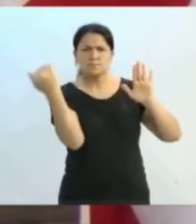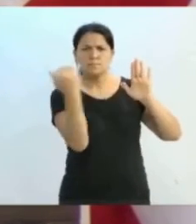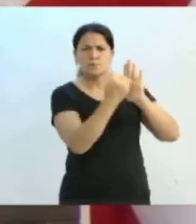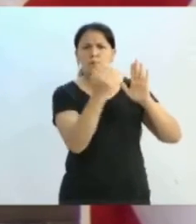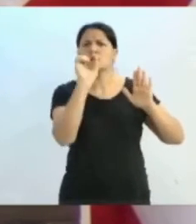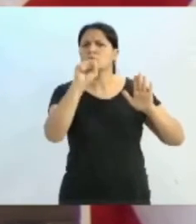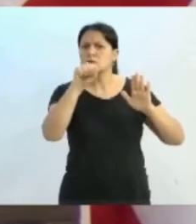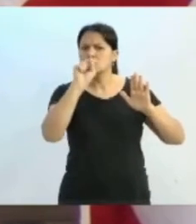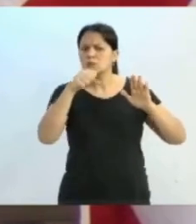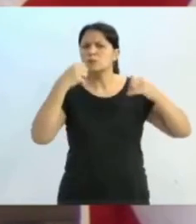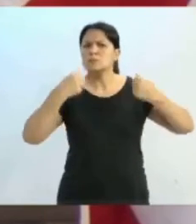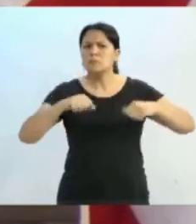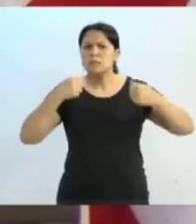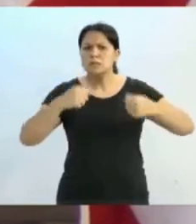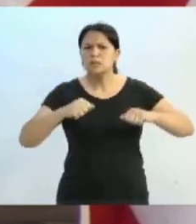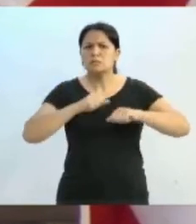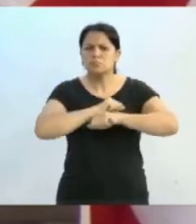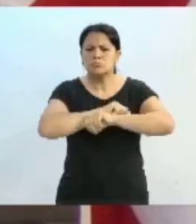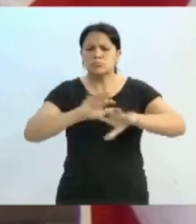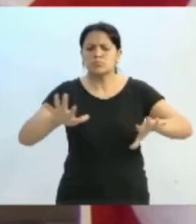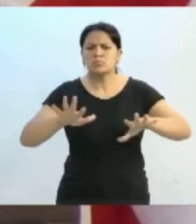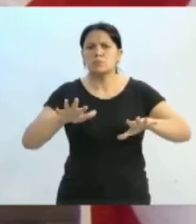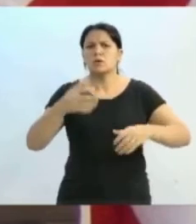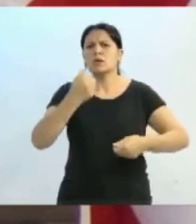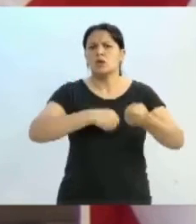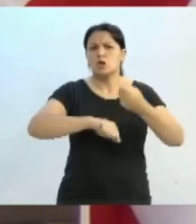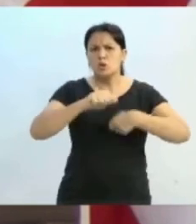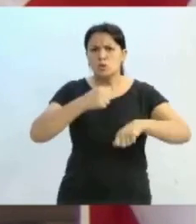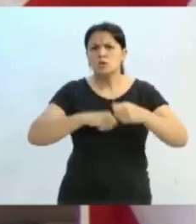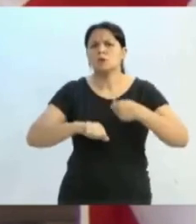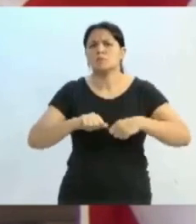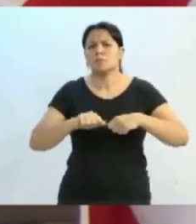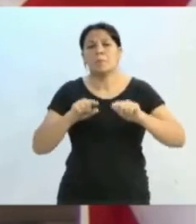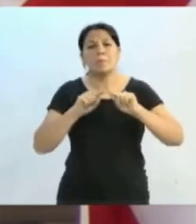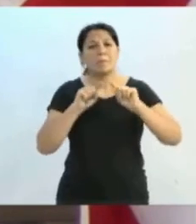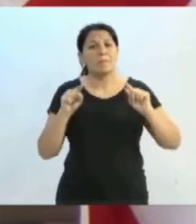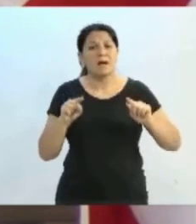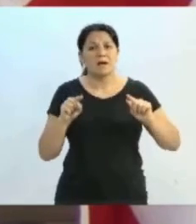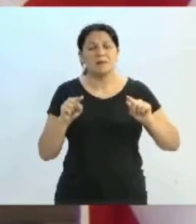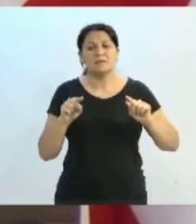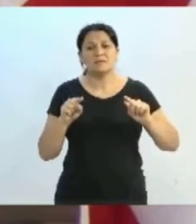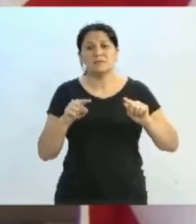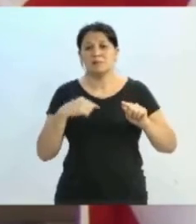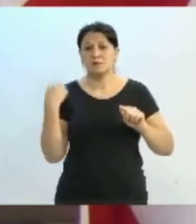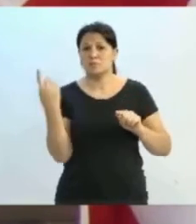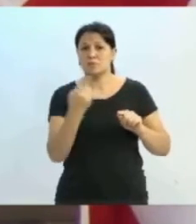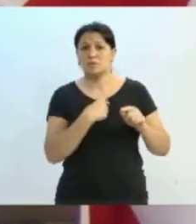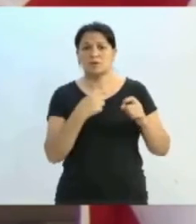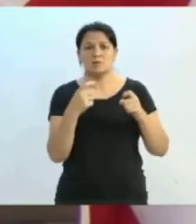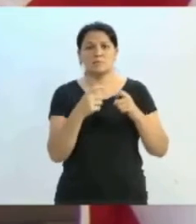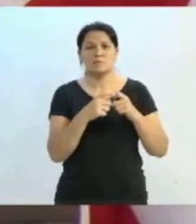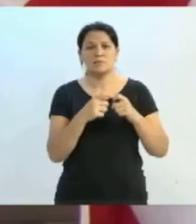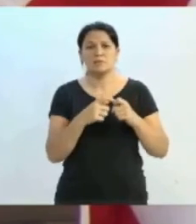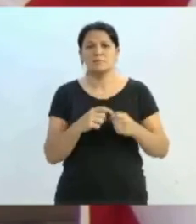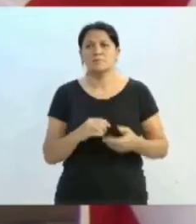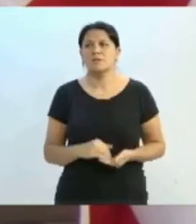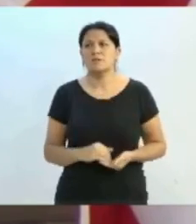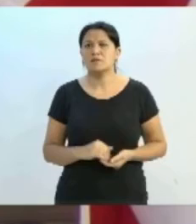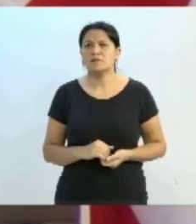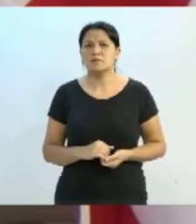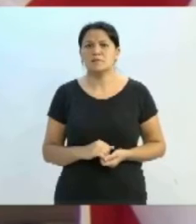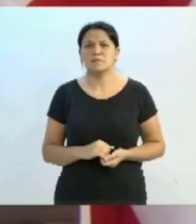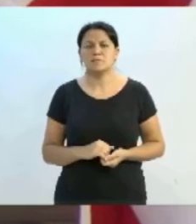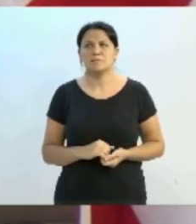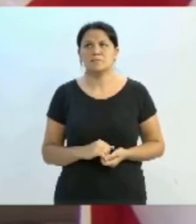sim devastadoras para a economia da nossa região porém nos médicos não podemos aceitar perder mais